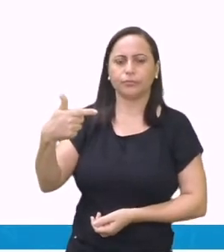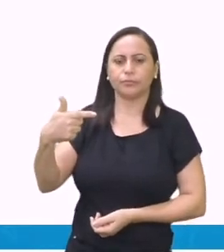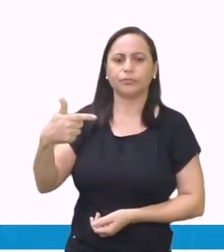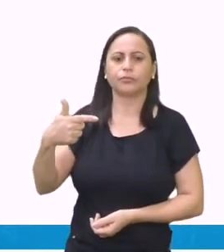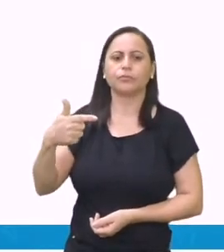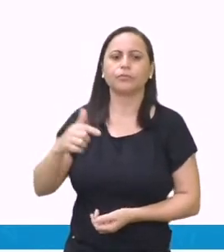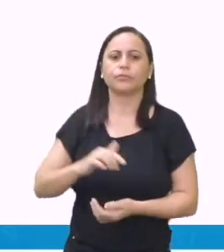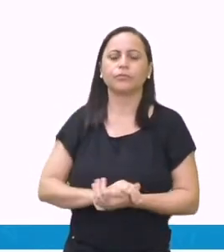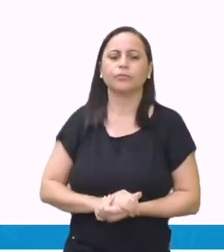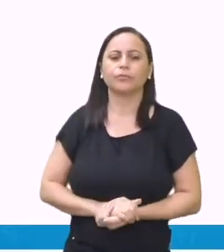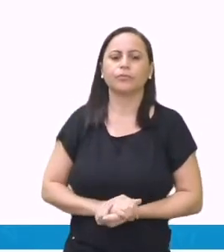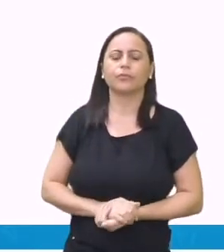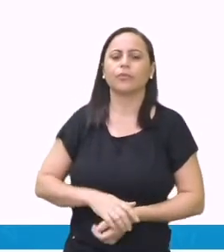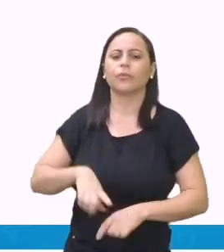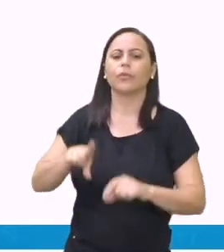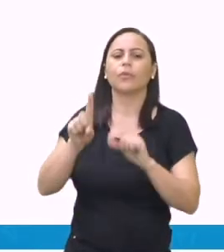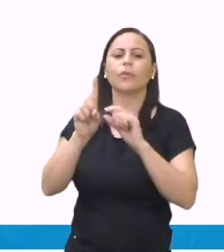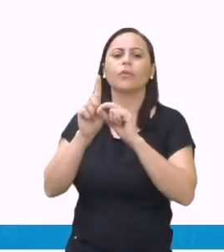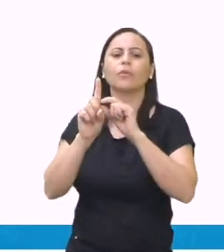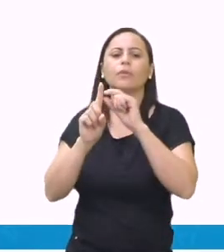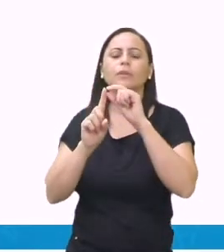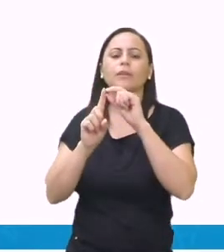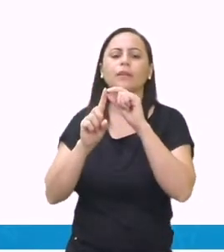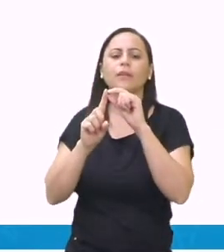792. Unidade,